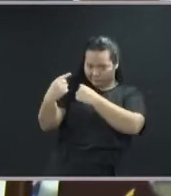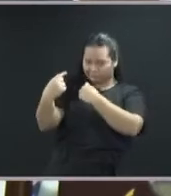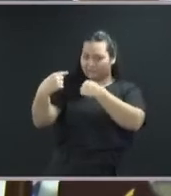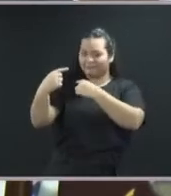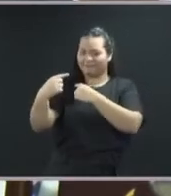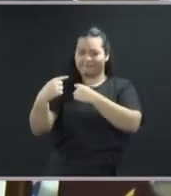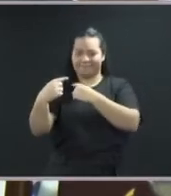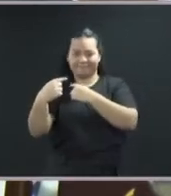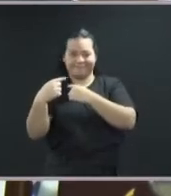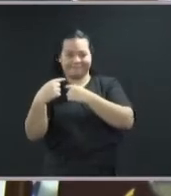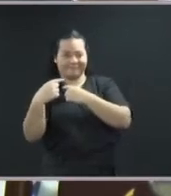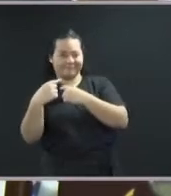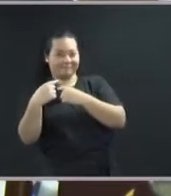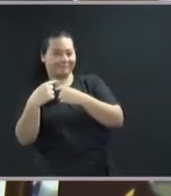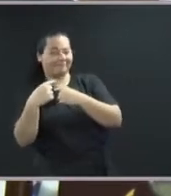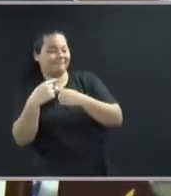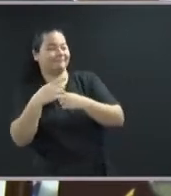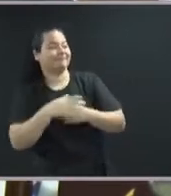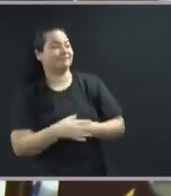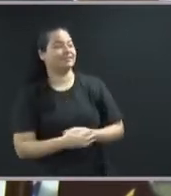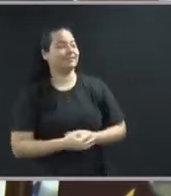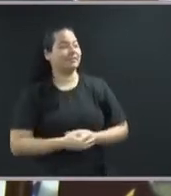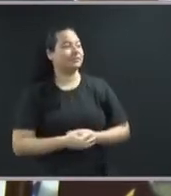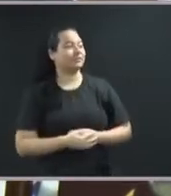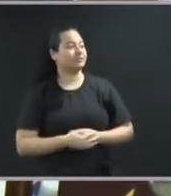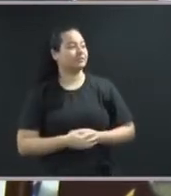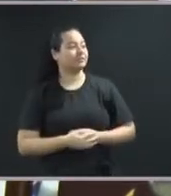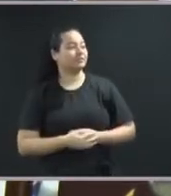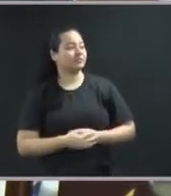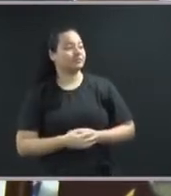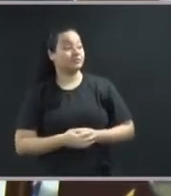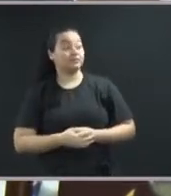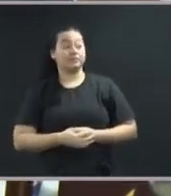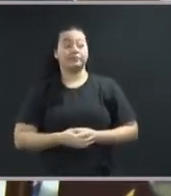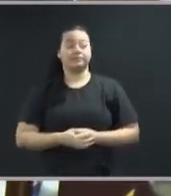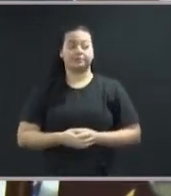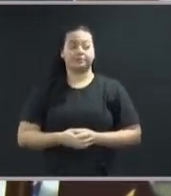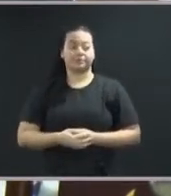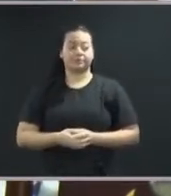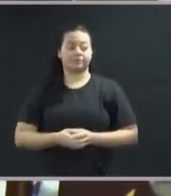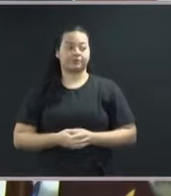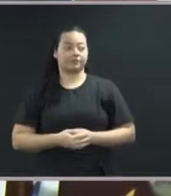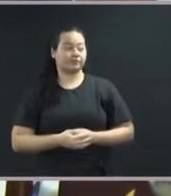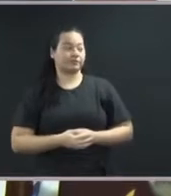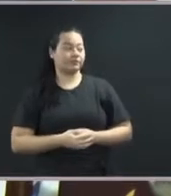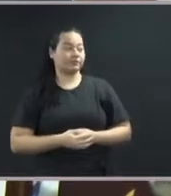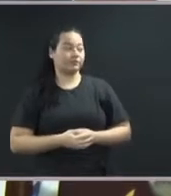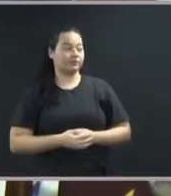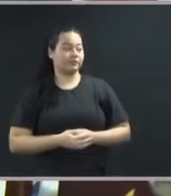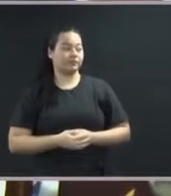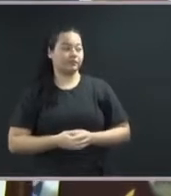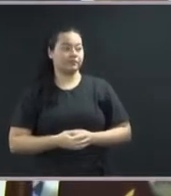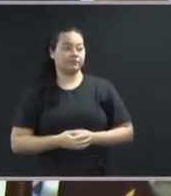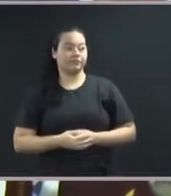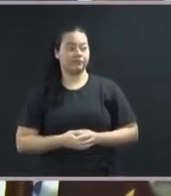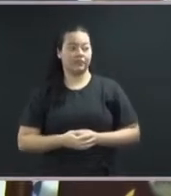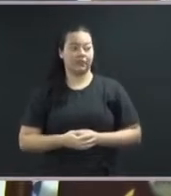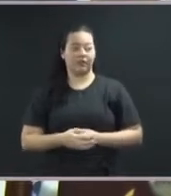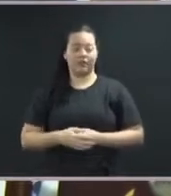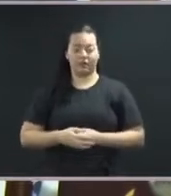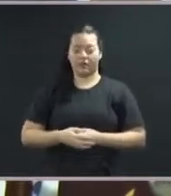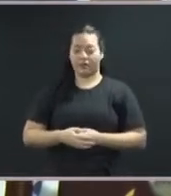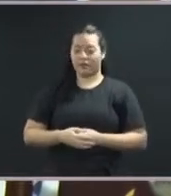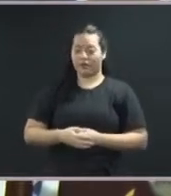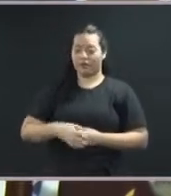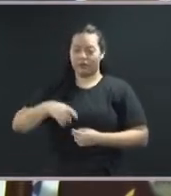não quer que nós usemos a ferramenta que Deus deixou à nossa disposição,